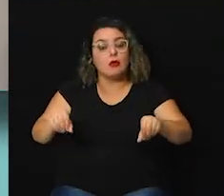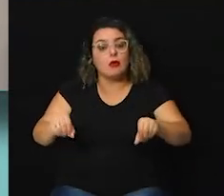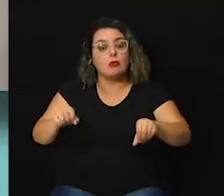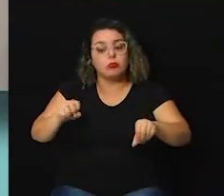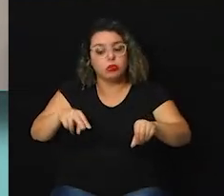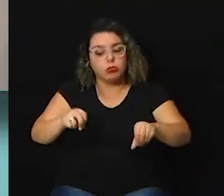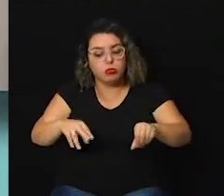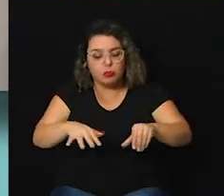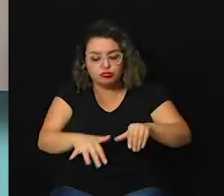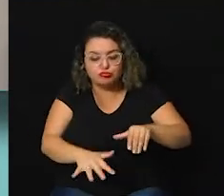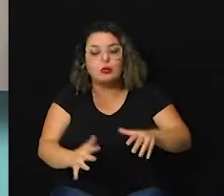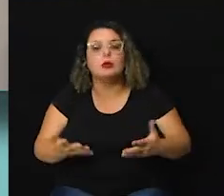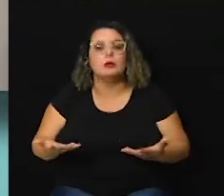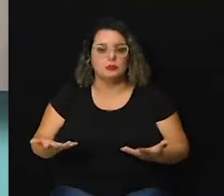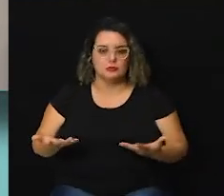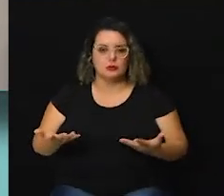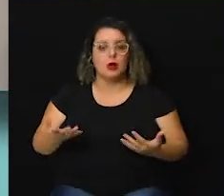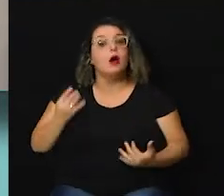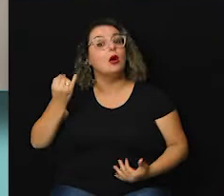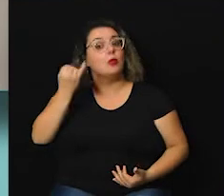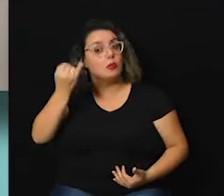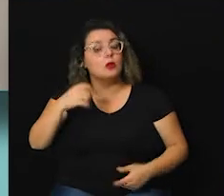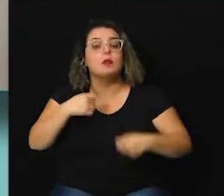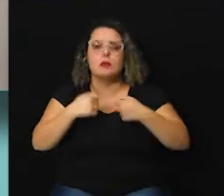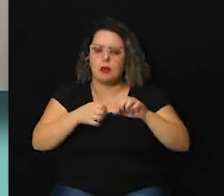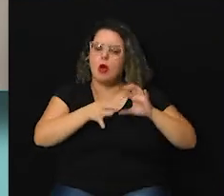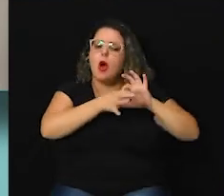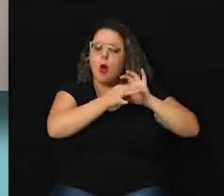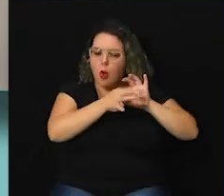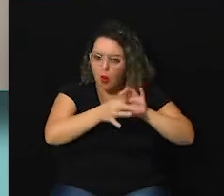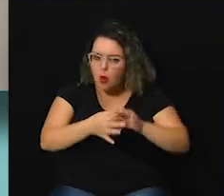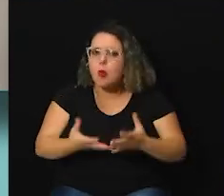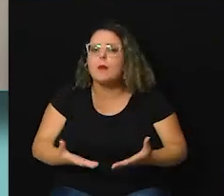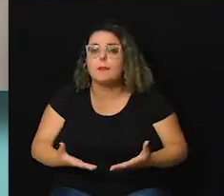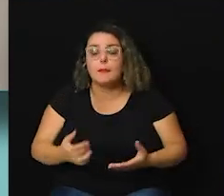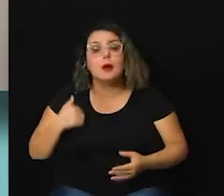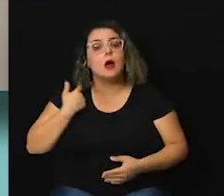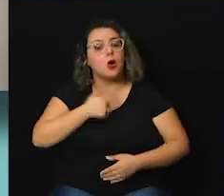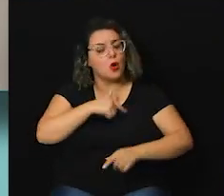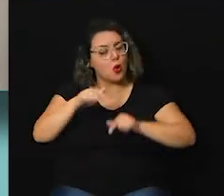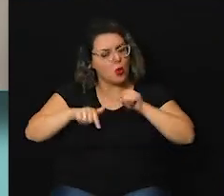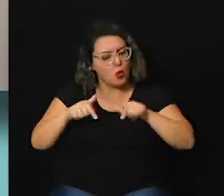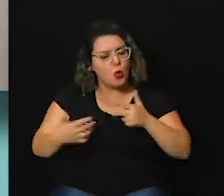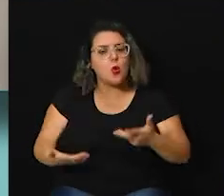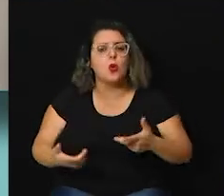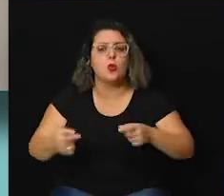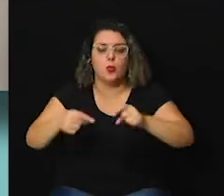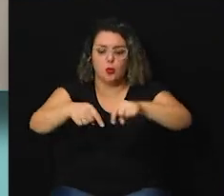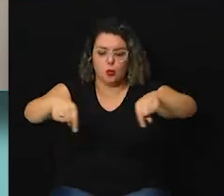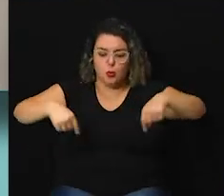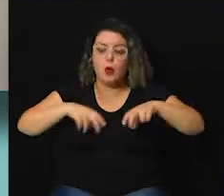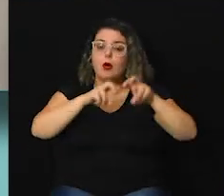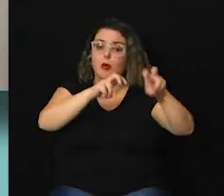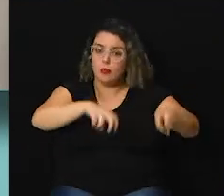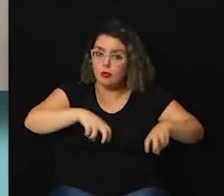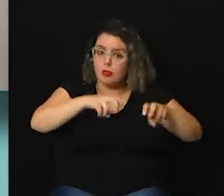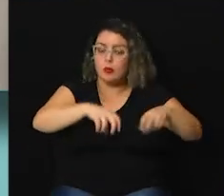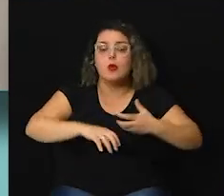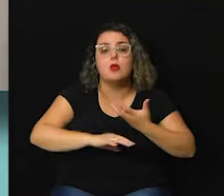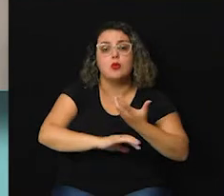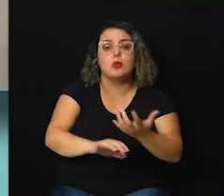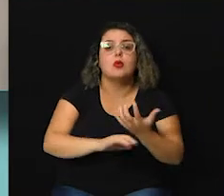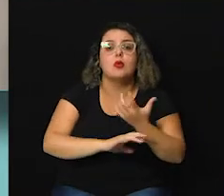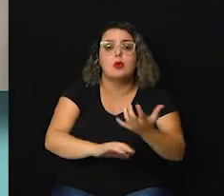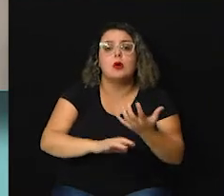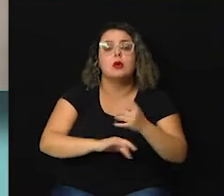é um achado importante que deve ser contextualizado para alertar. Então, a gente trabalha muito com os fazendeiros no Pantanal,